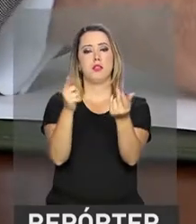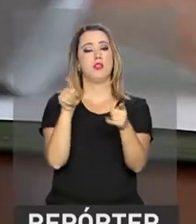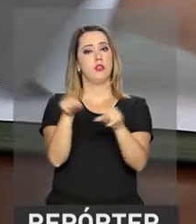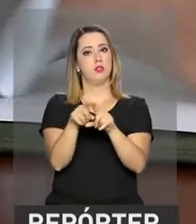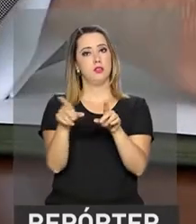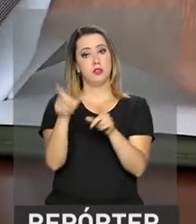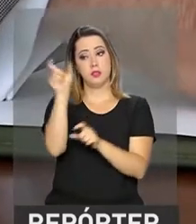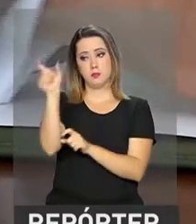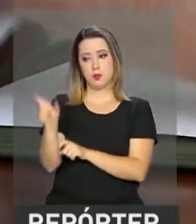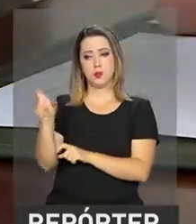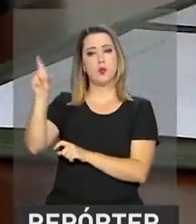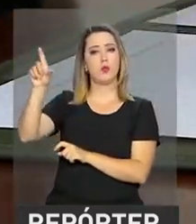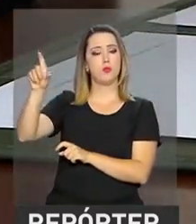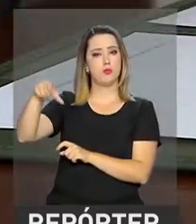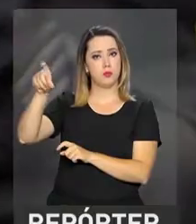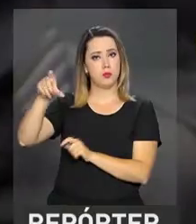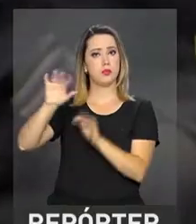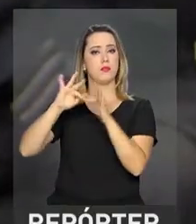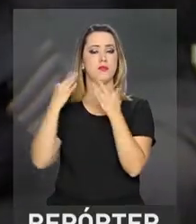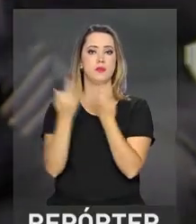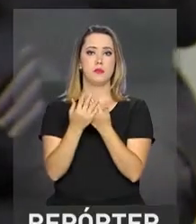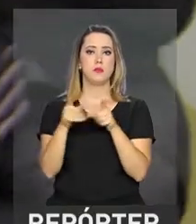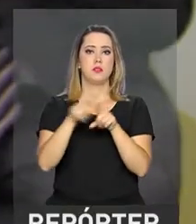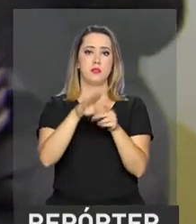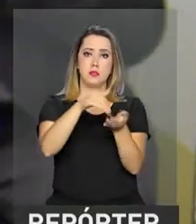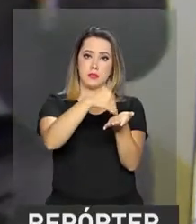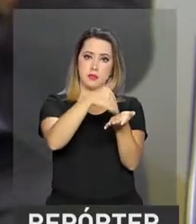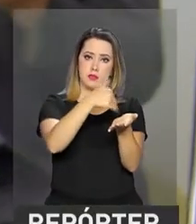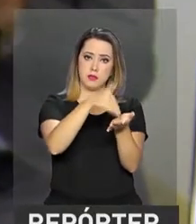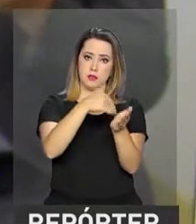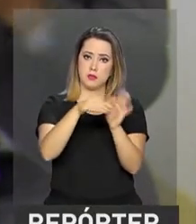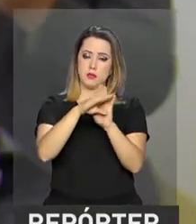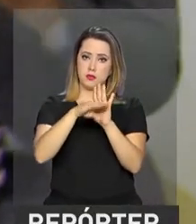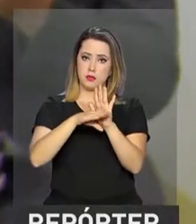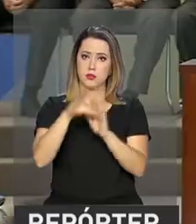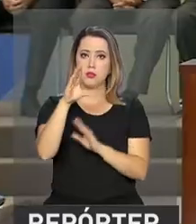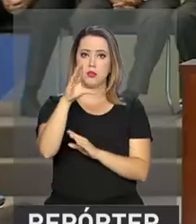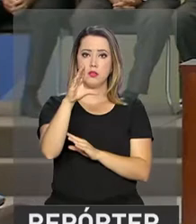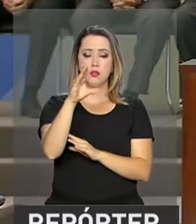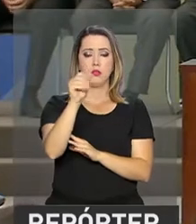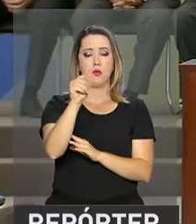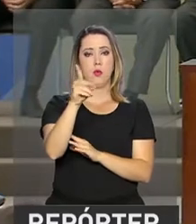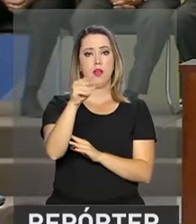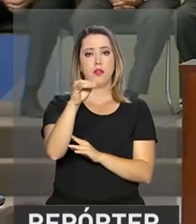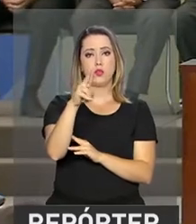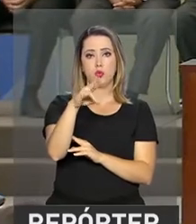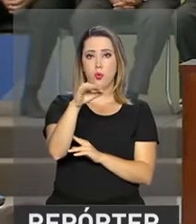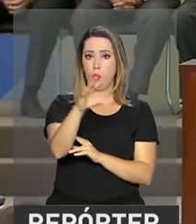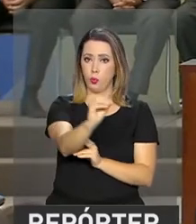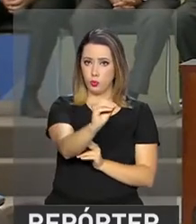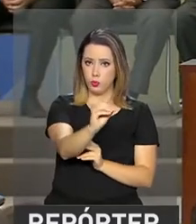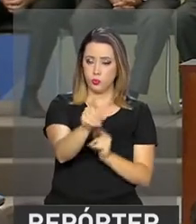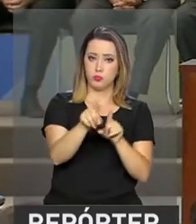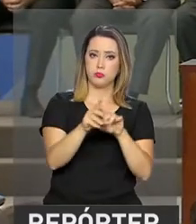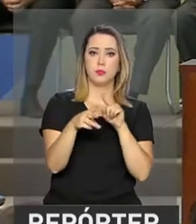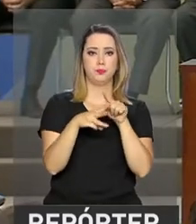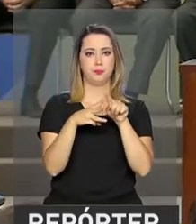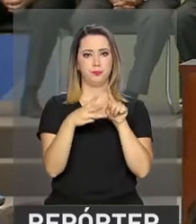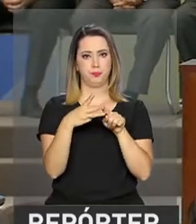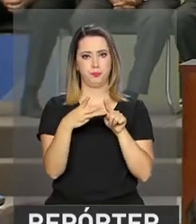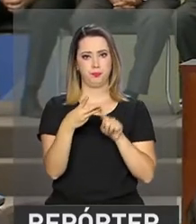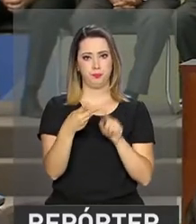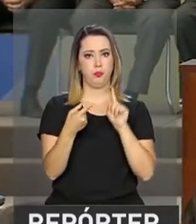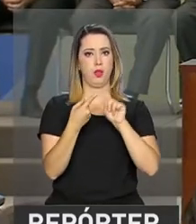Bolsa Família e das pessoas inscritas no Cadastro Único de Programas Sociais será feita em 3 eixos: